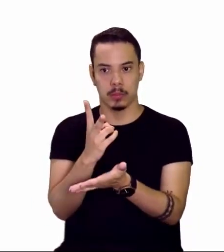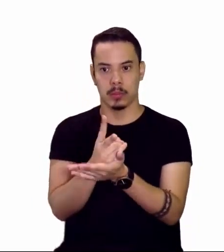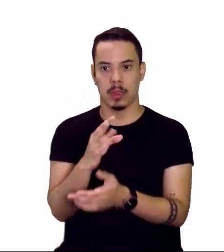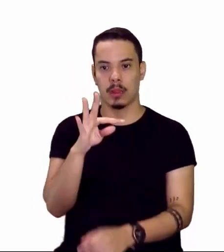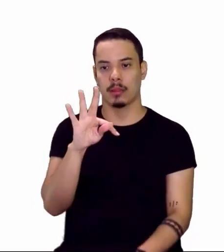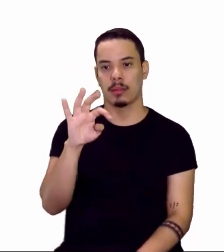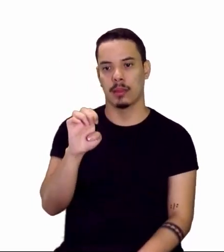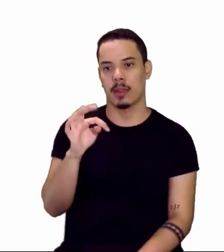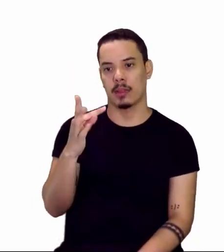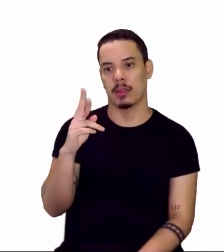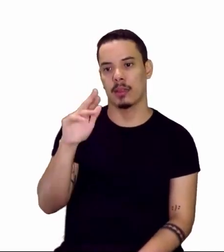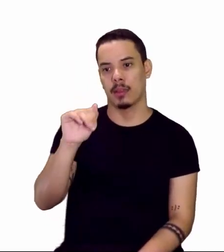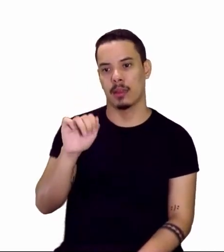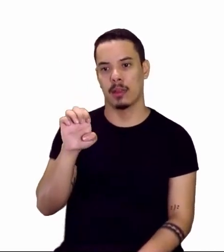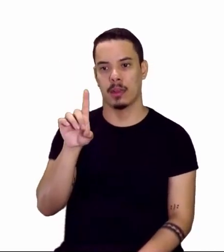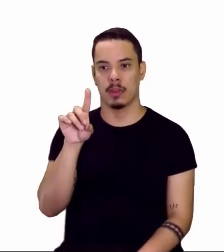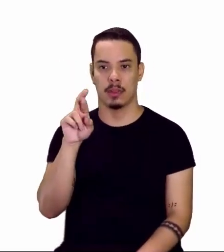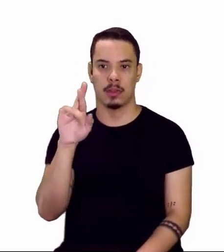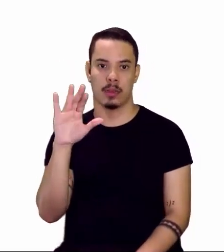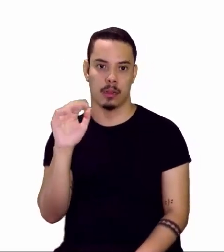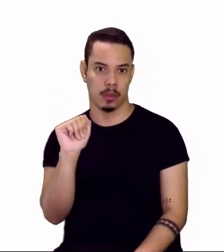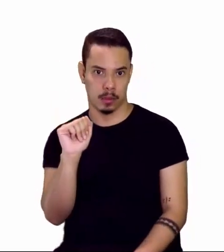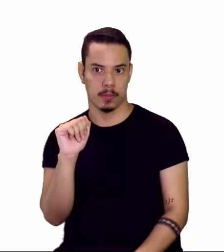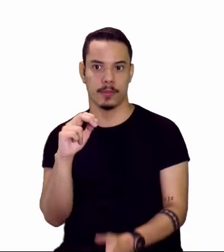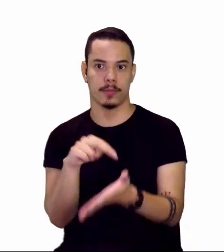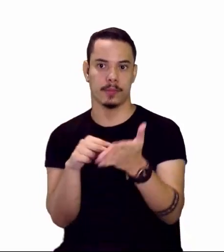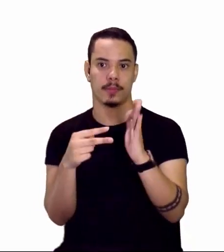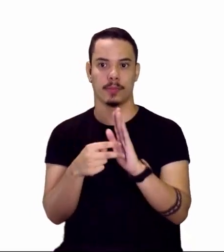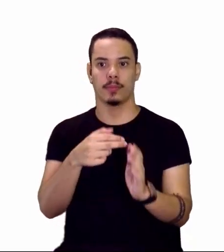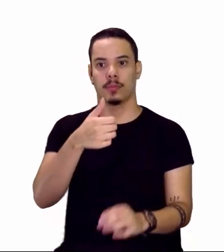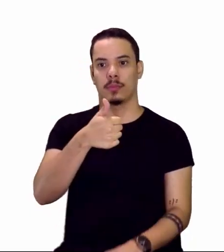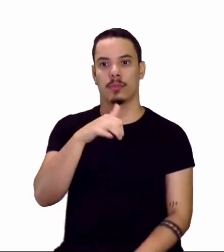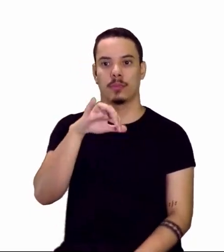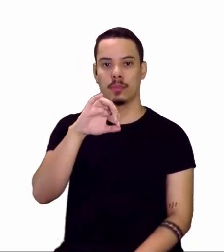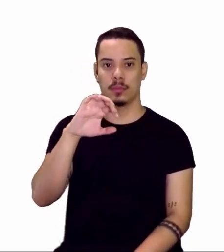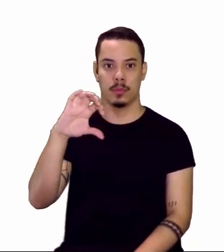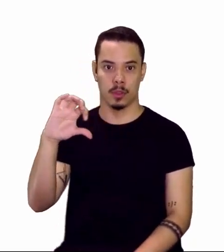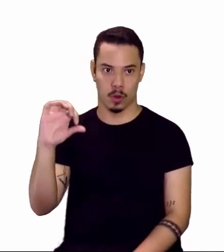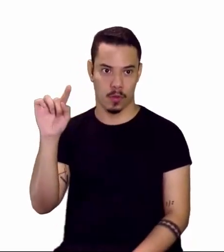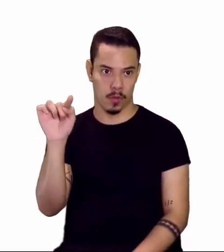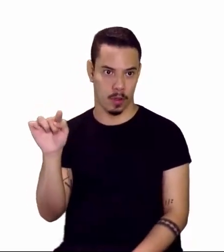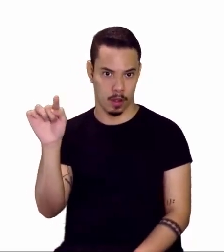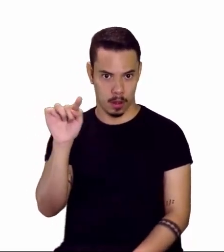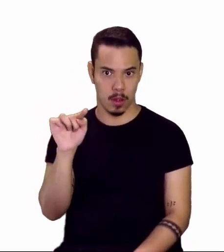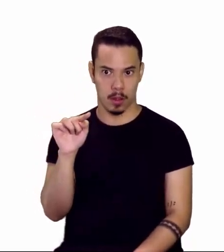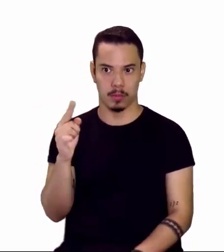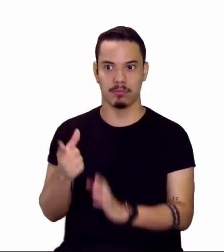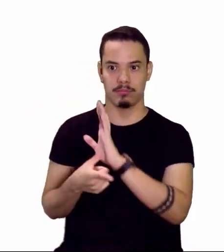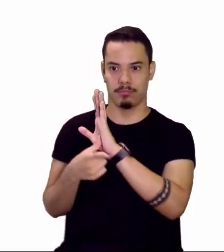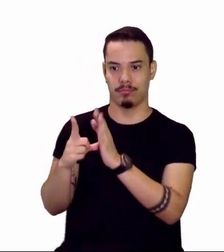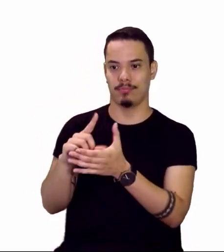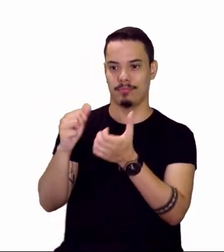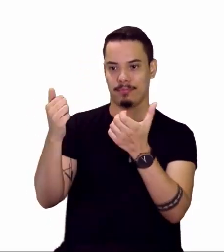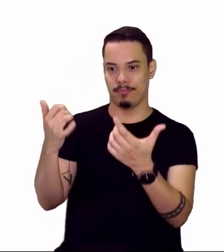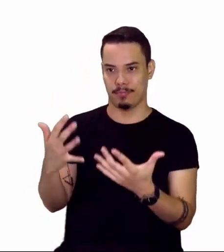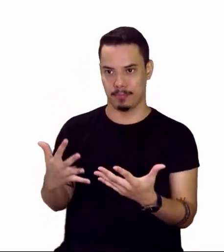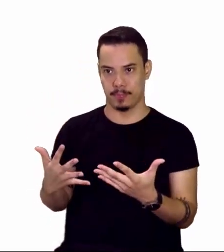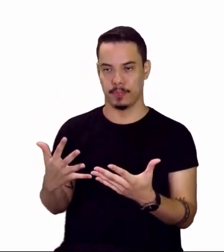é o caso do metano, será de 109 graus. Vocês viram, naquele caso, o caso